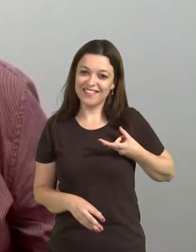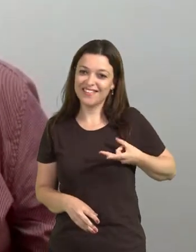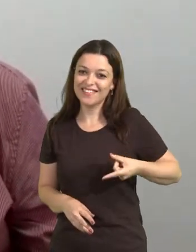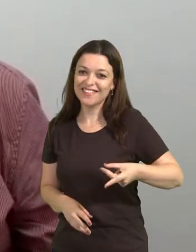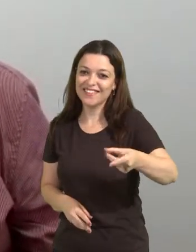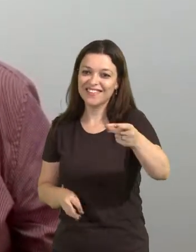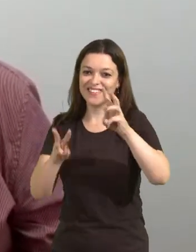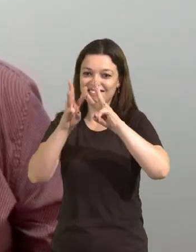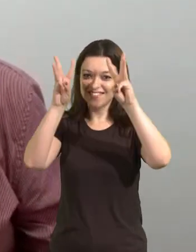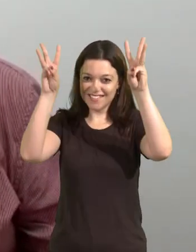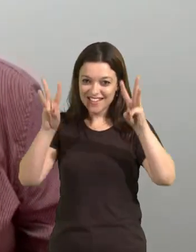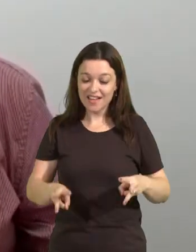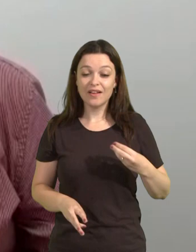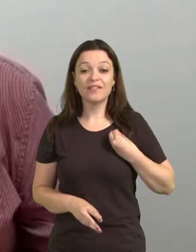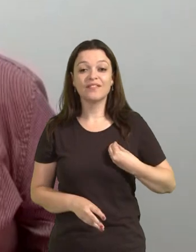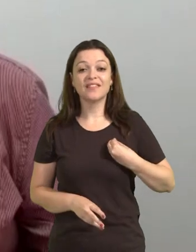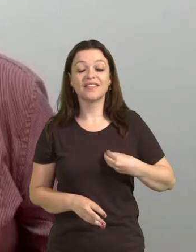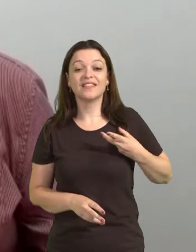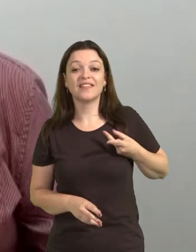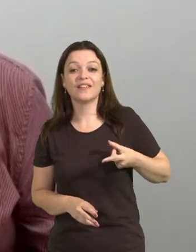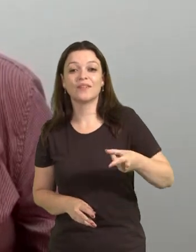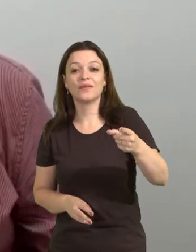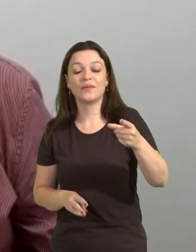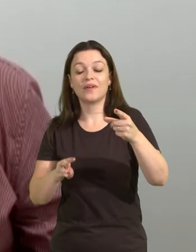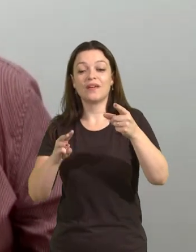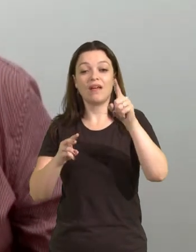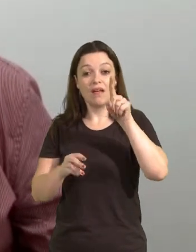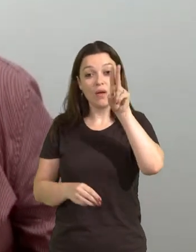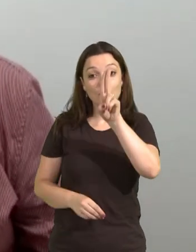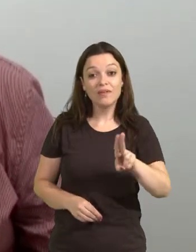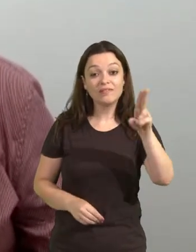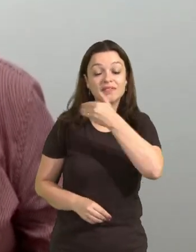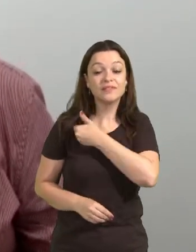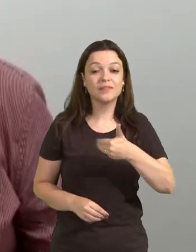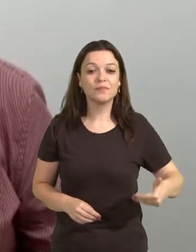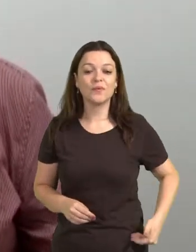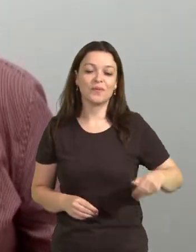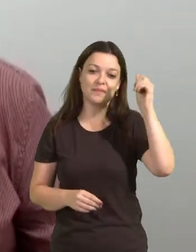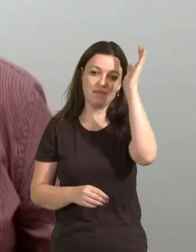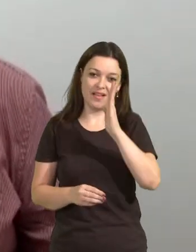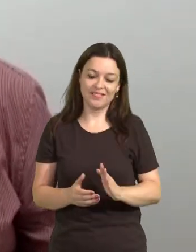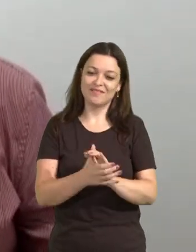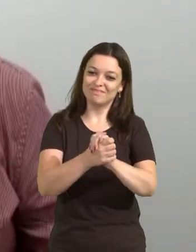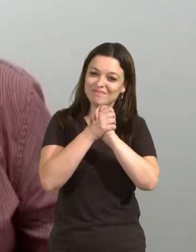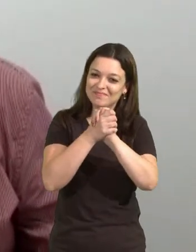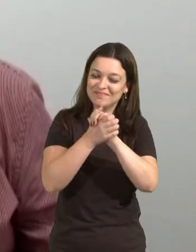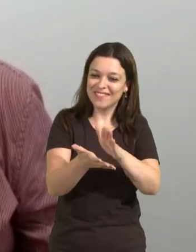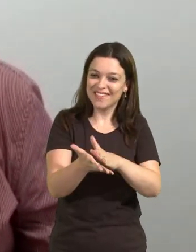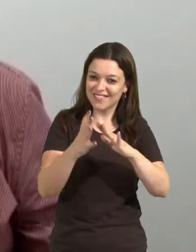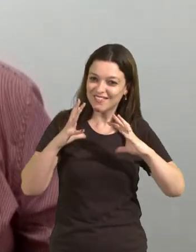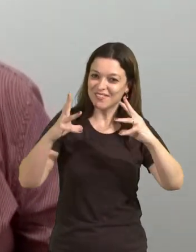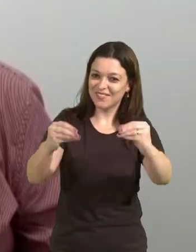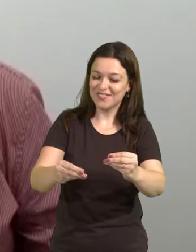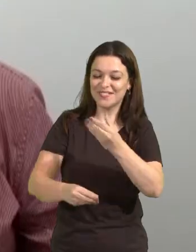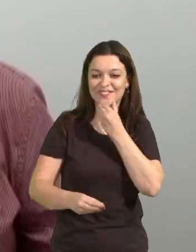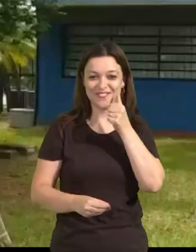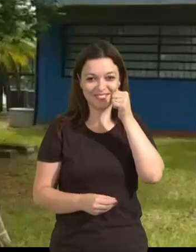ao UFPR. Vida longa à Universidade Pública Brasileira. Parabéns a todos e